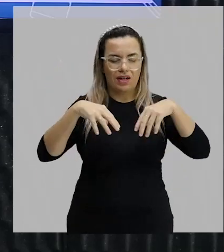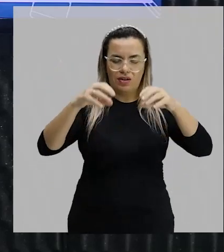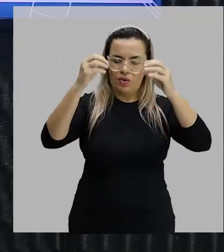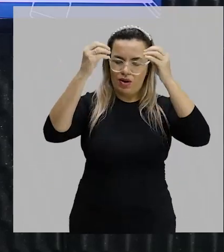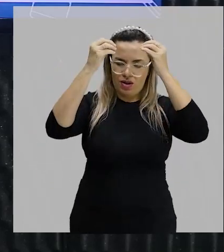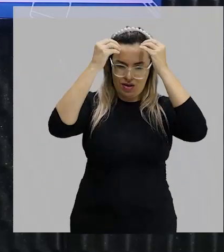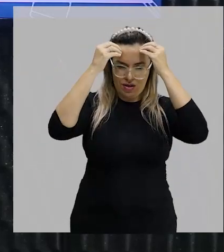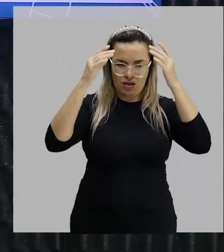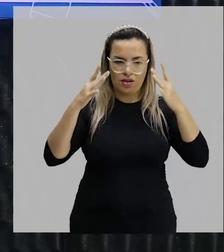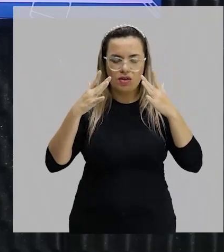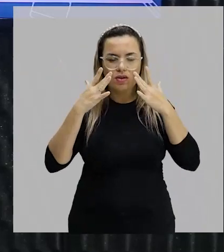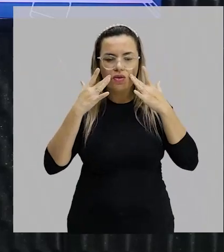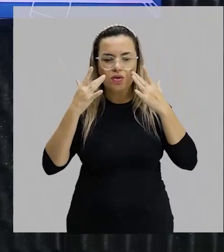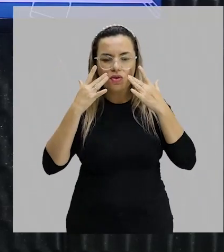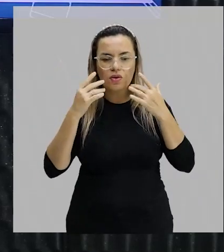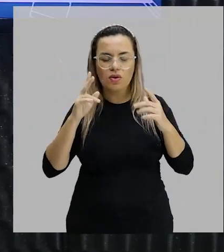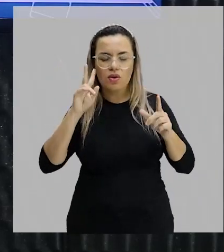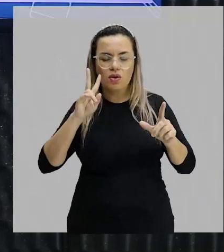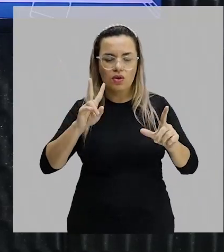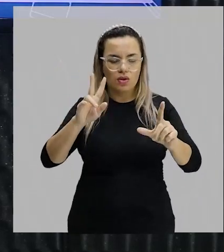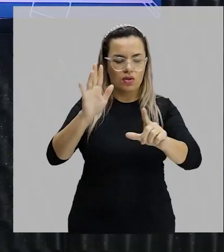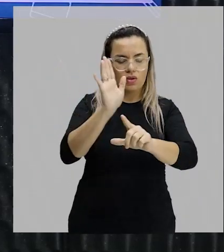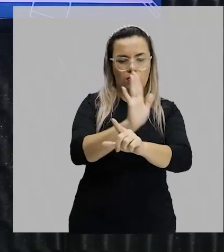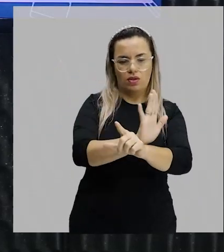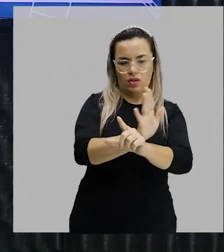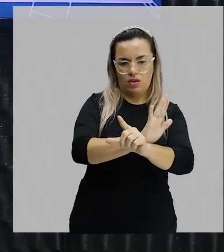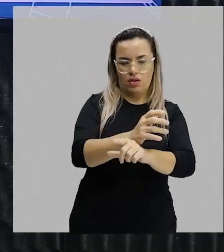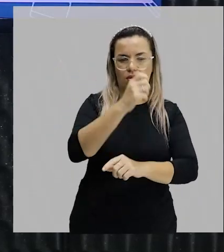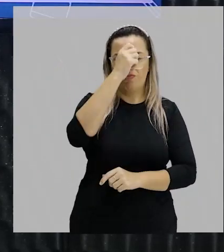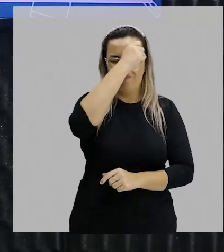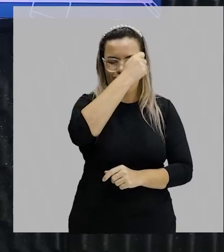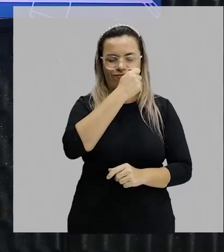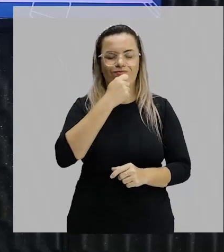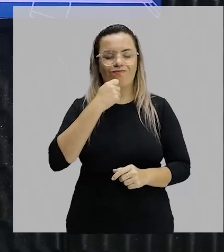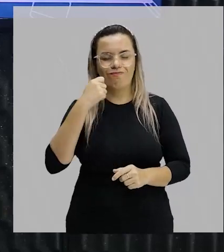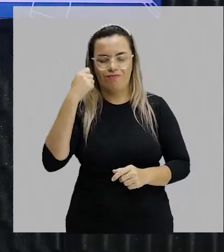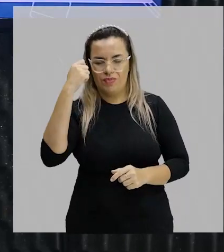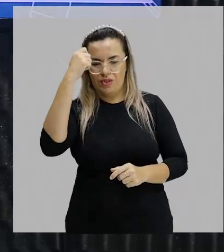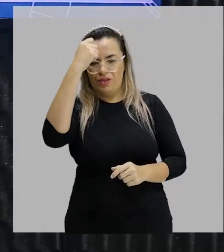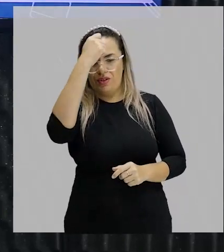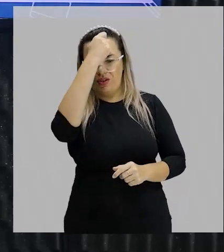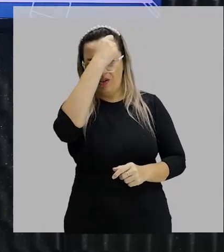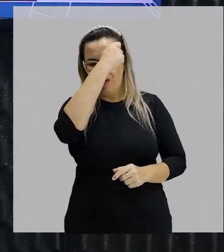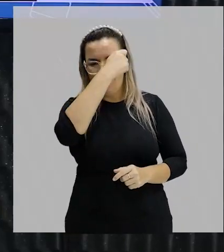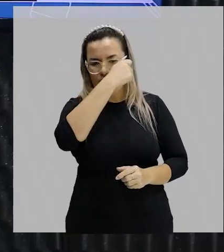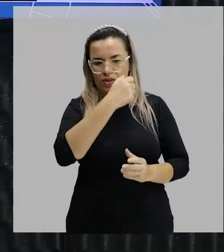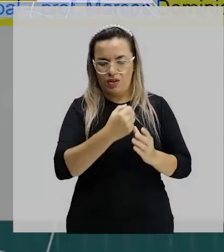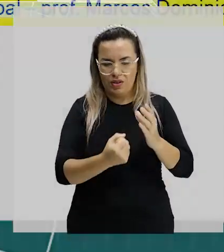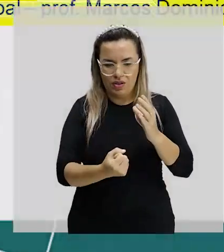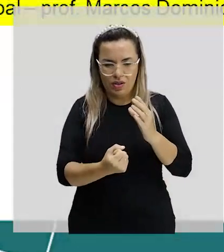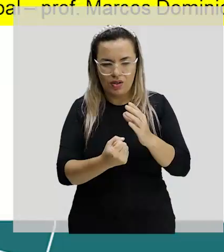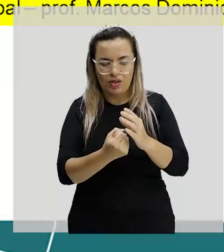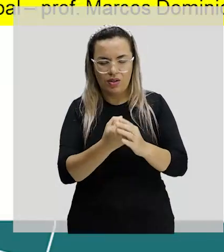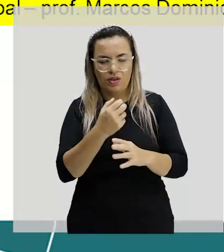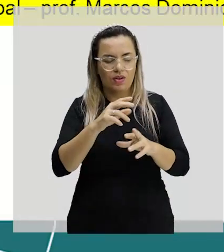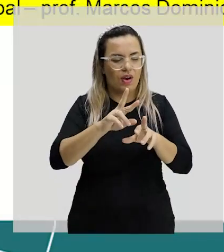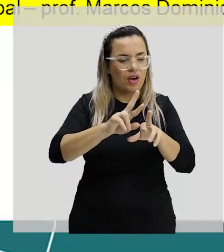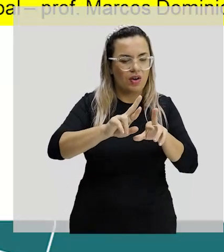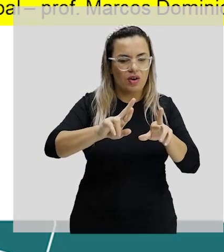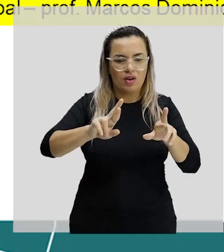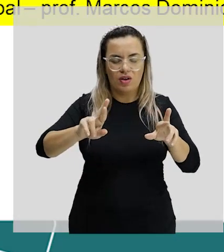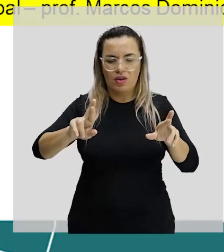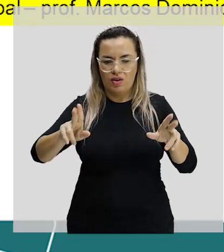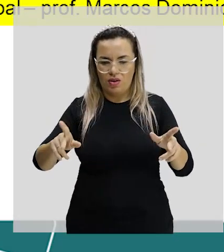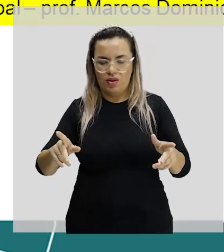da produção audiovisual, sabe o quanto a maquiagem, o processo de criação, o processo de figurino faz diferença